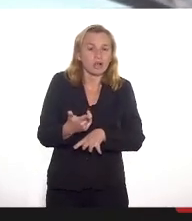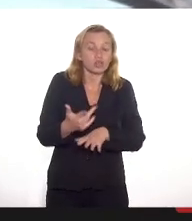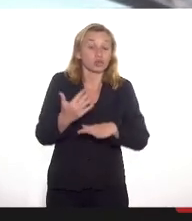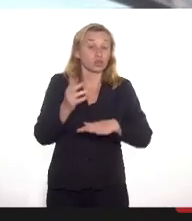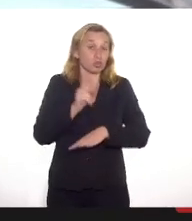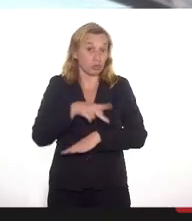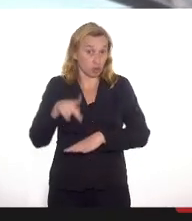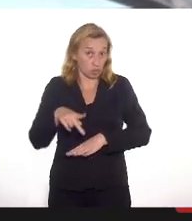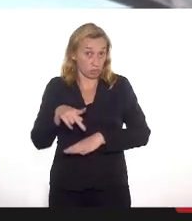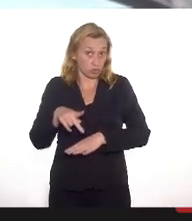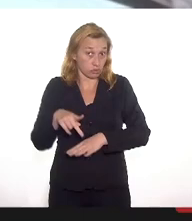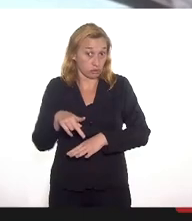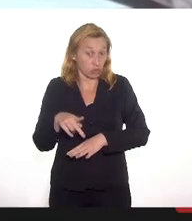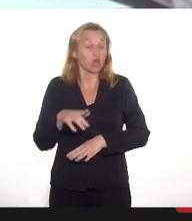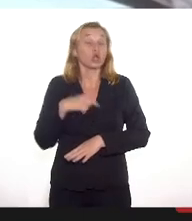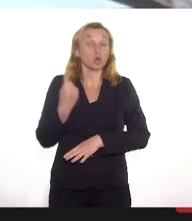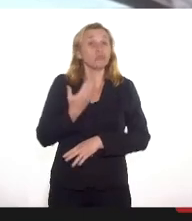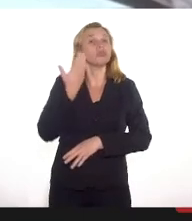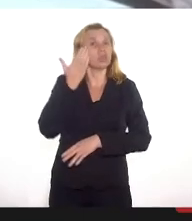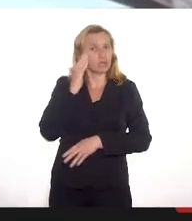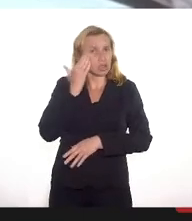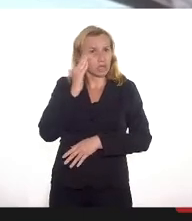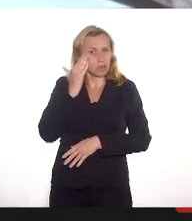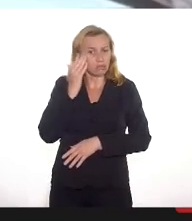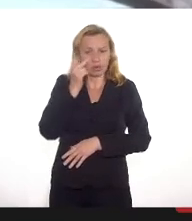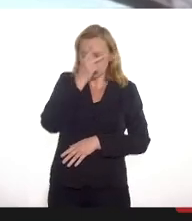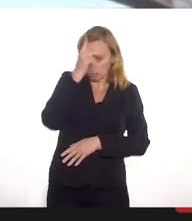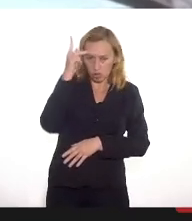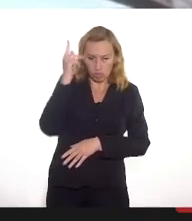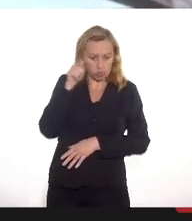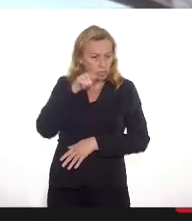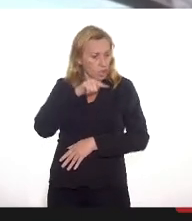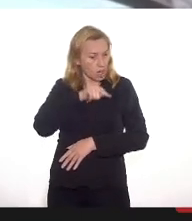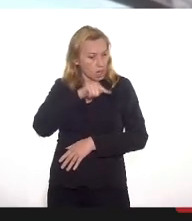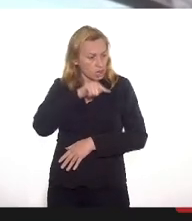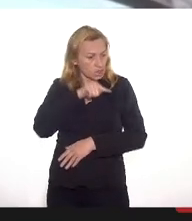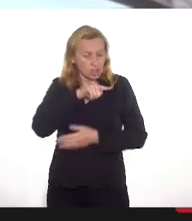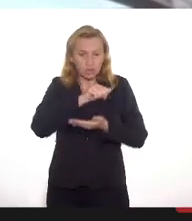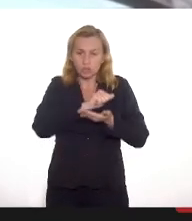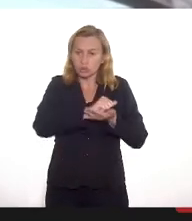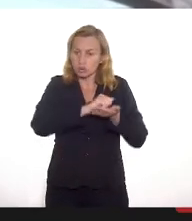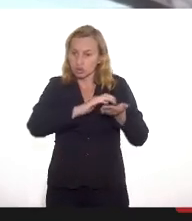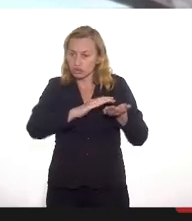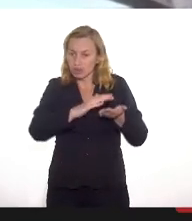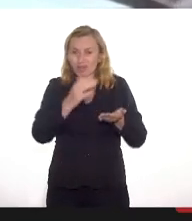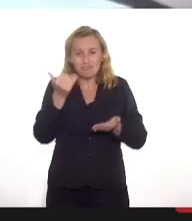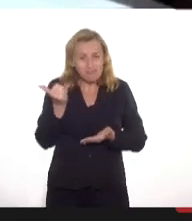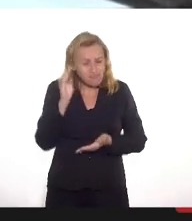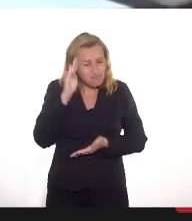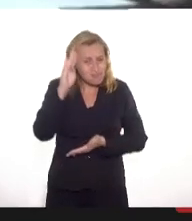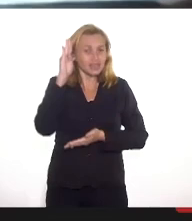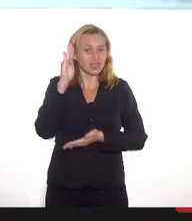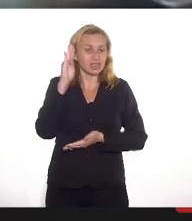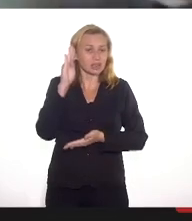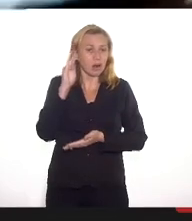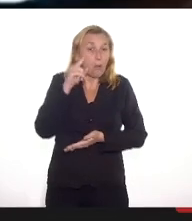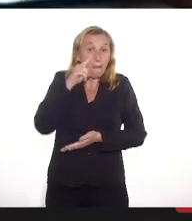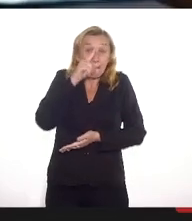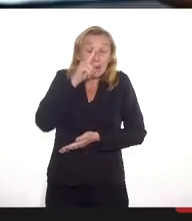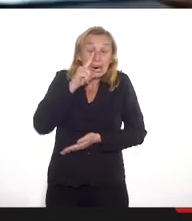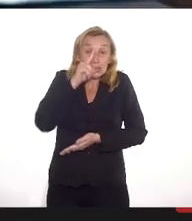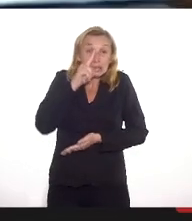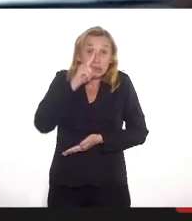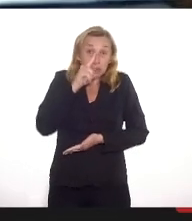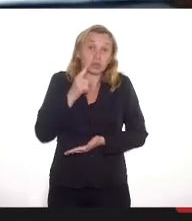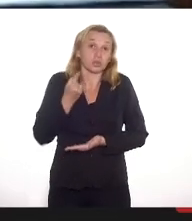professor mas não entendíamos que ela pessoas que estavam uma atividade essencial e sob maior risco